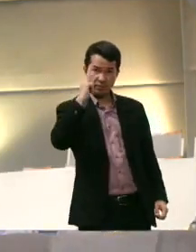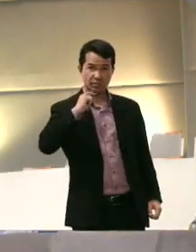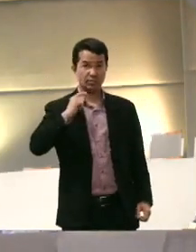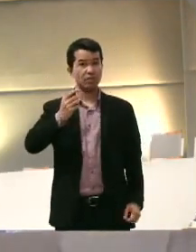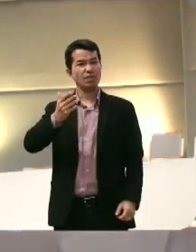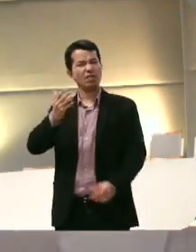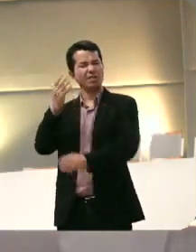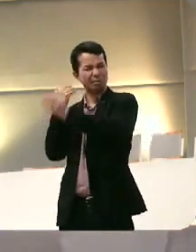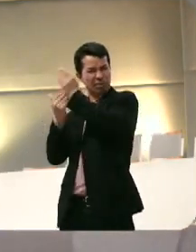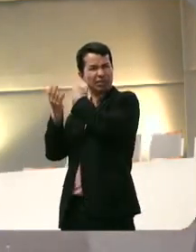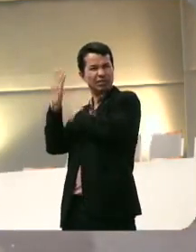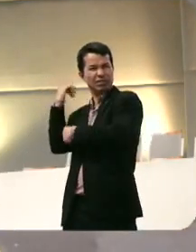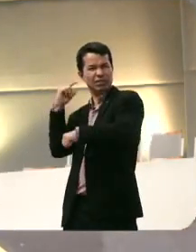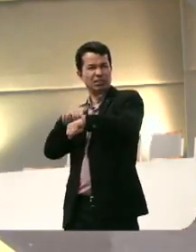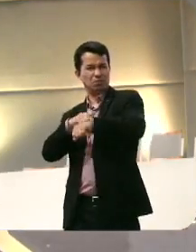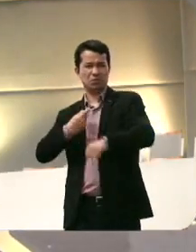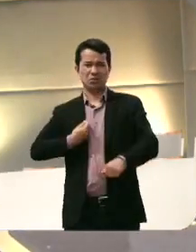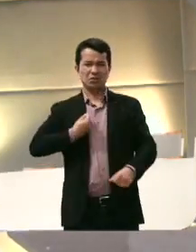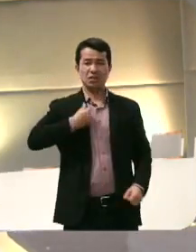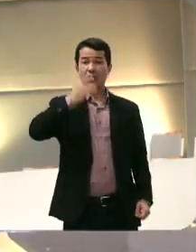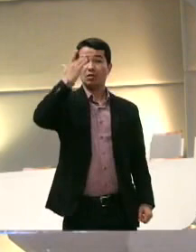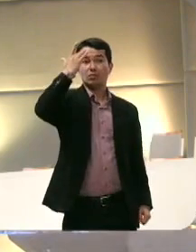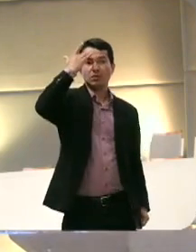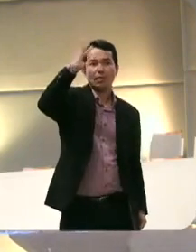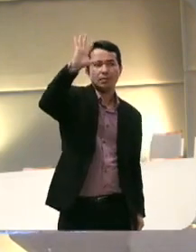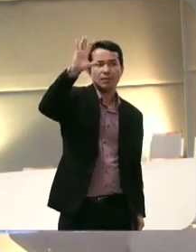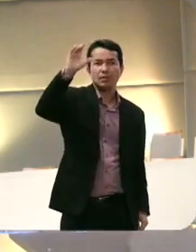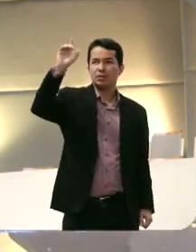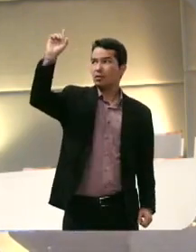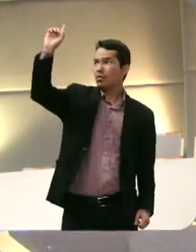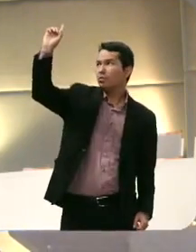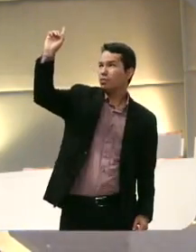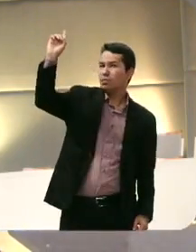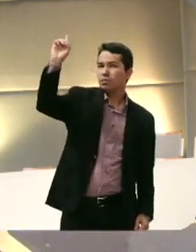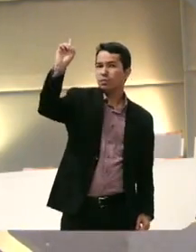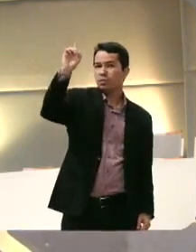Deus, ela podia fazer parte do meu dia a dia.